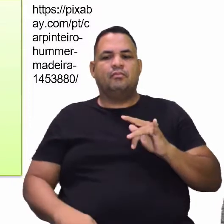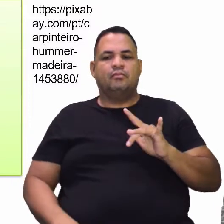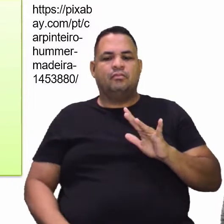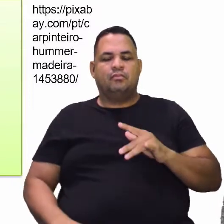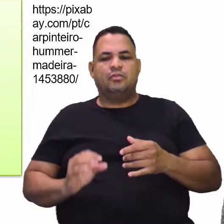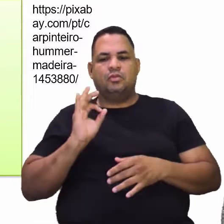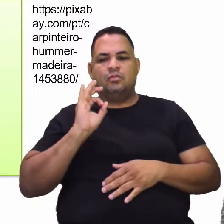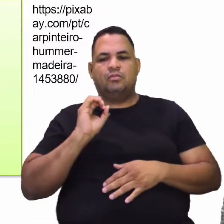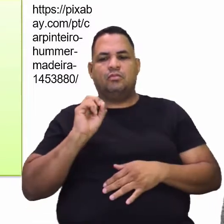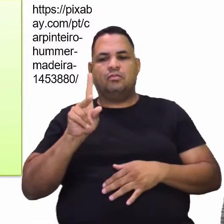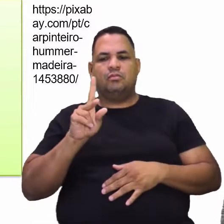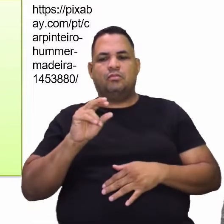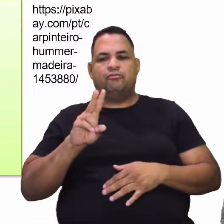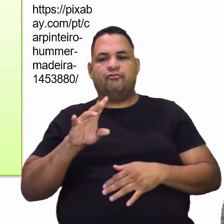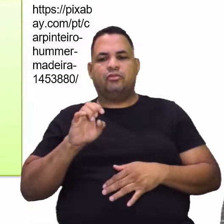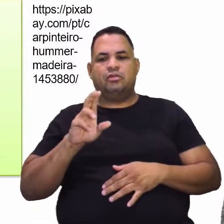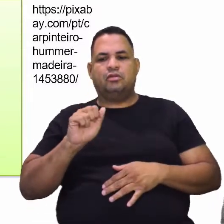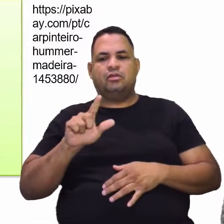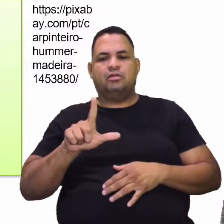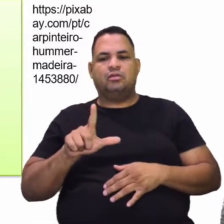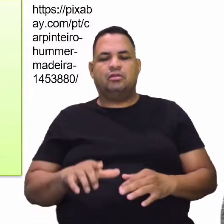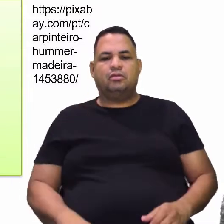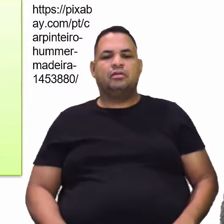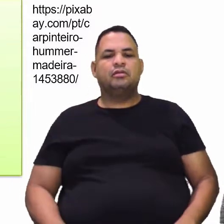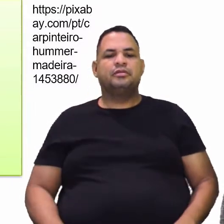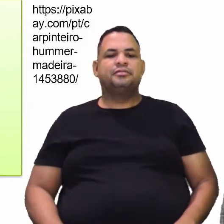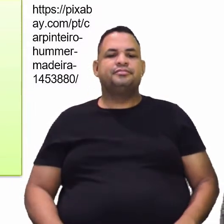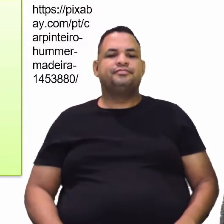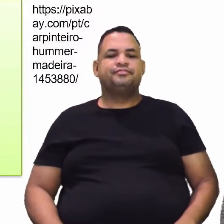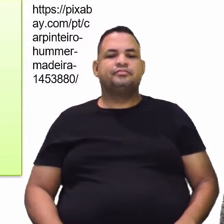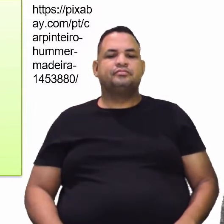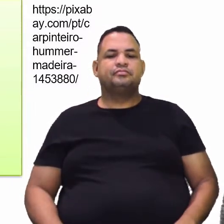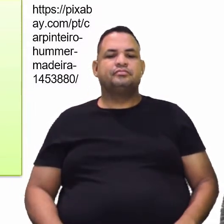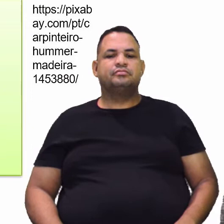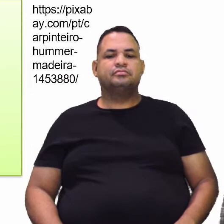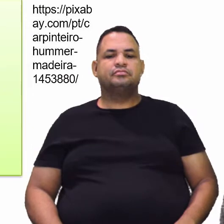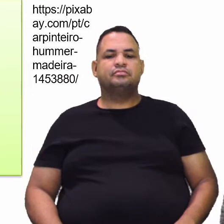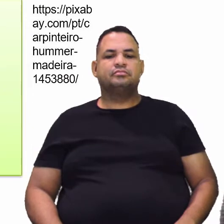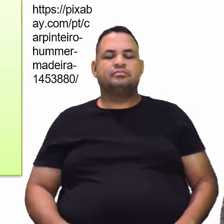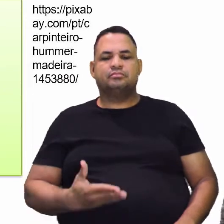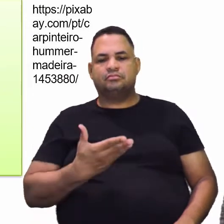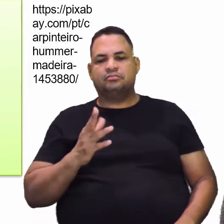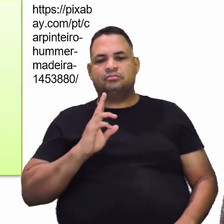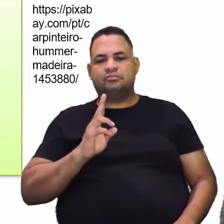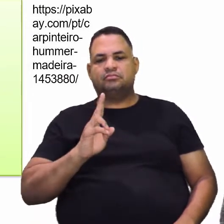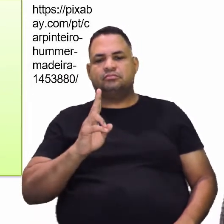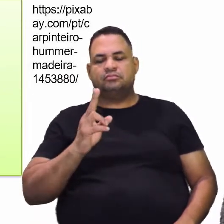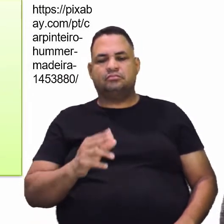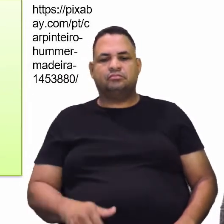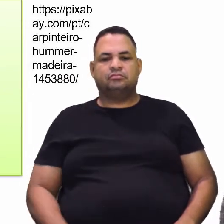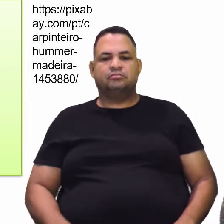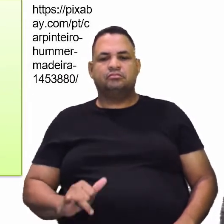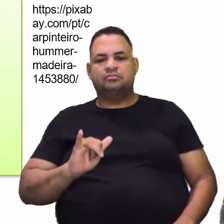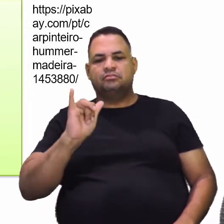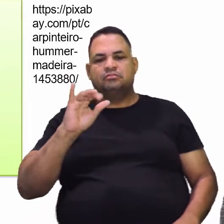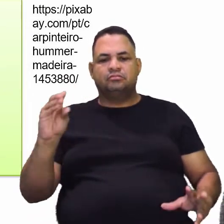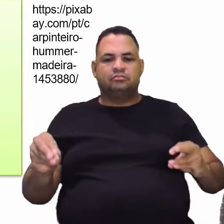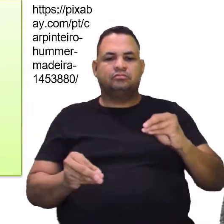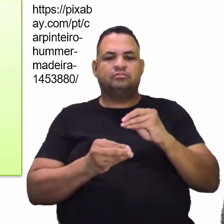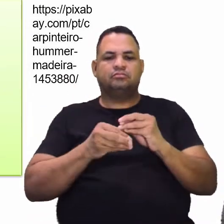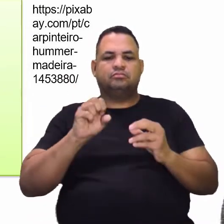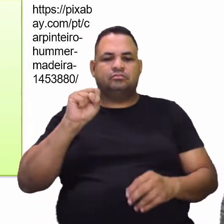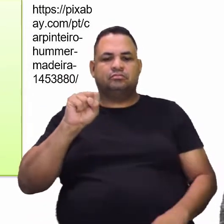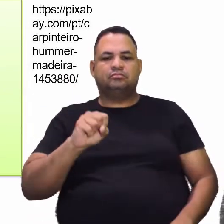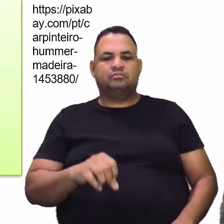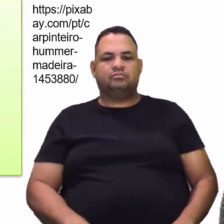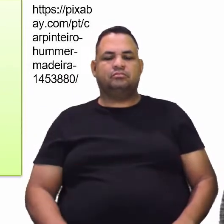Y não, ok? Então, stay, quer ficar, stays. Continua o Y aí, só acrescenta o S.